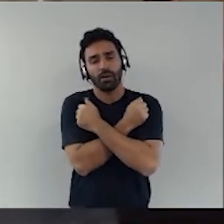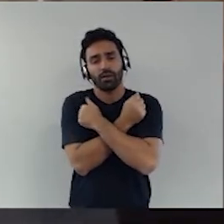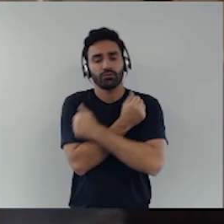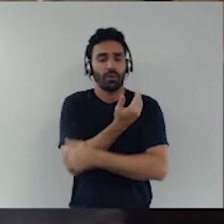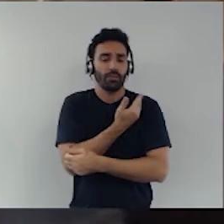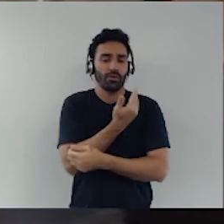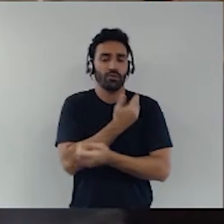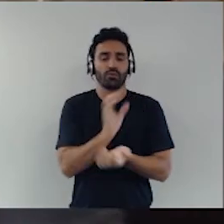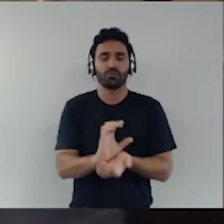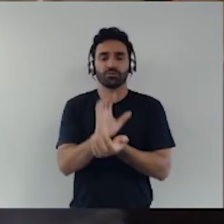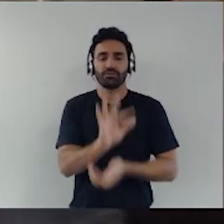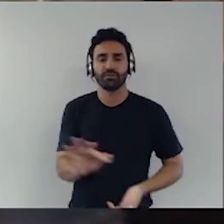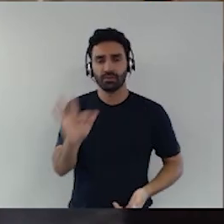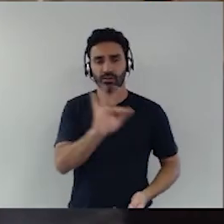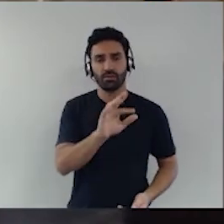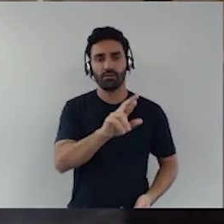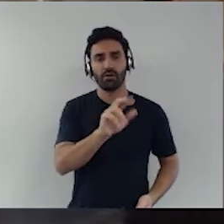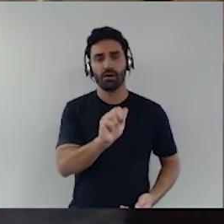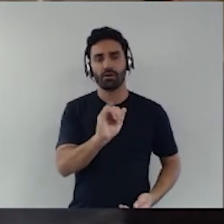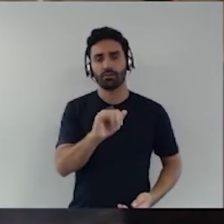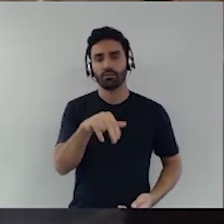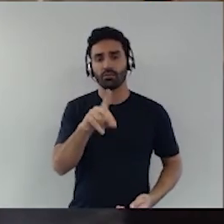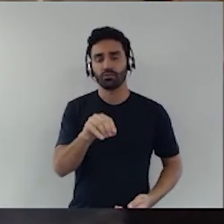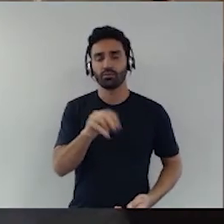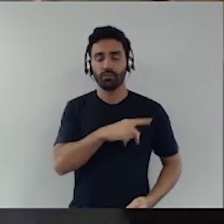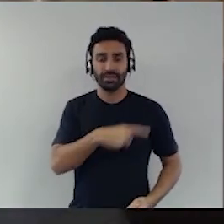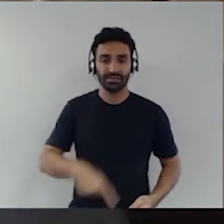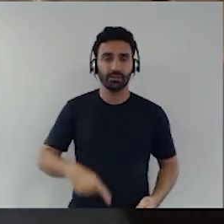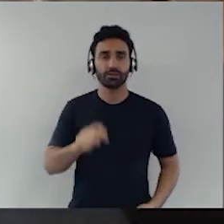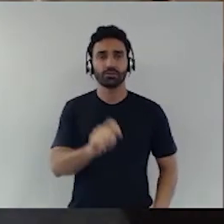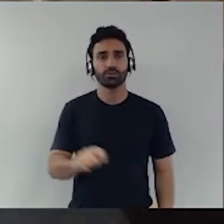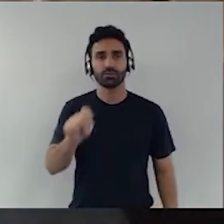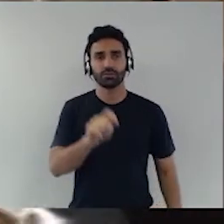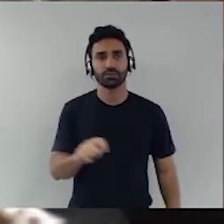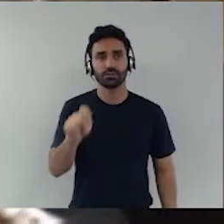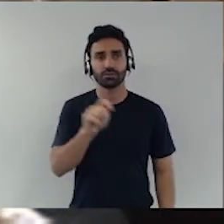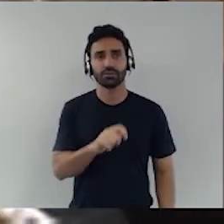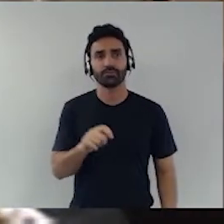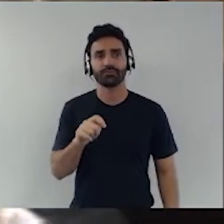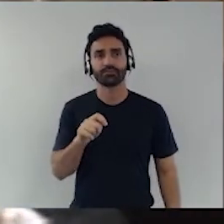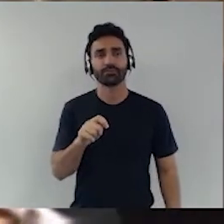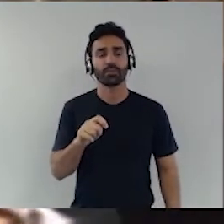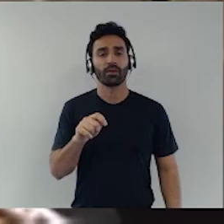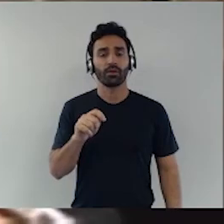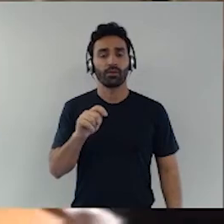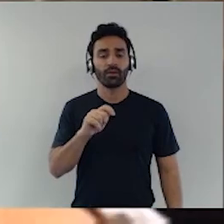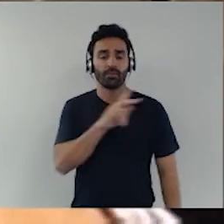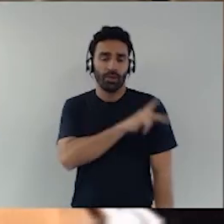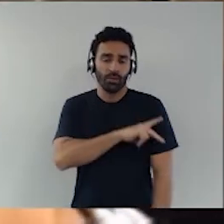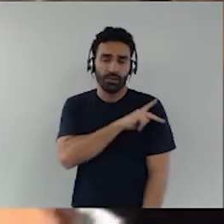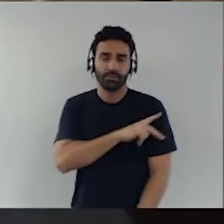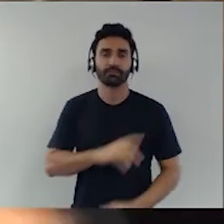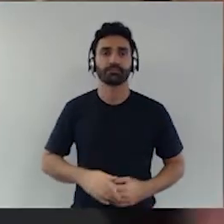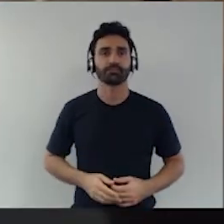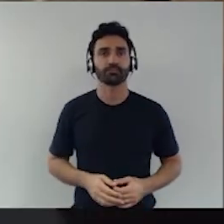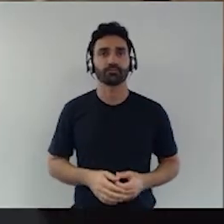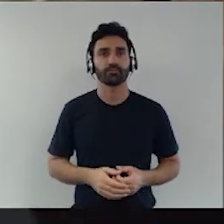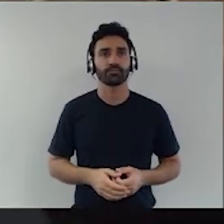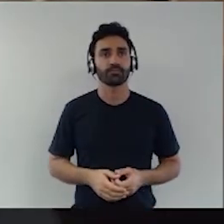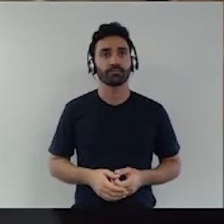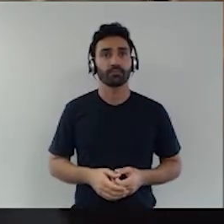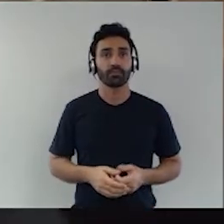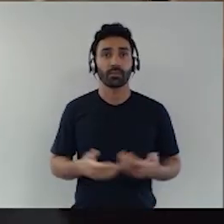conselheiro federal Raimundo Júnior, aqui, que é presidente de uma associação aqui no Piauí, e que está